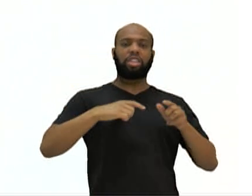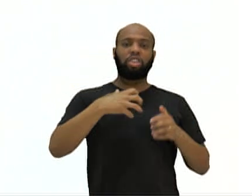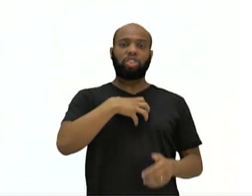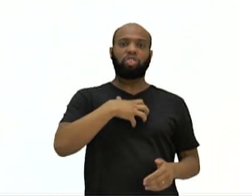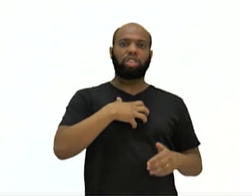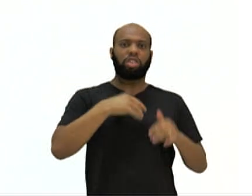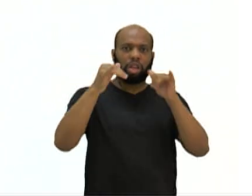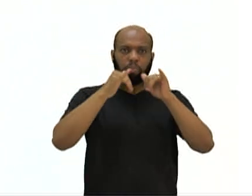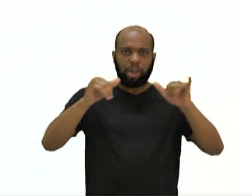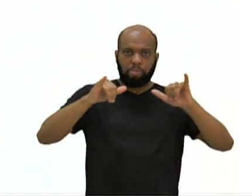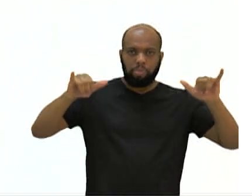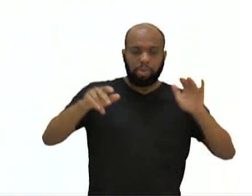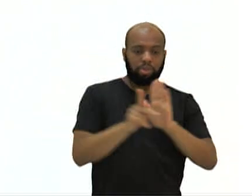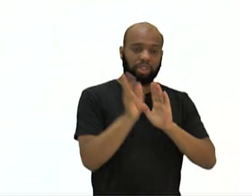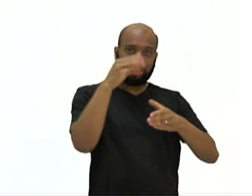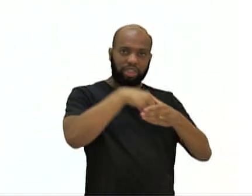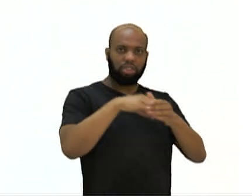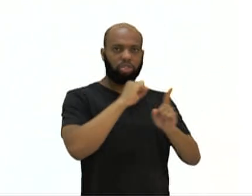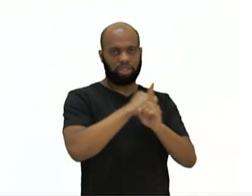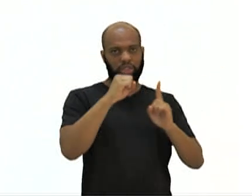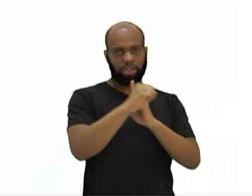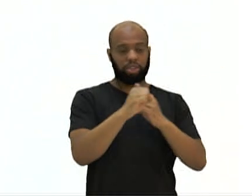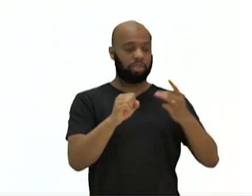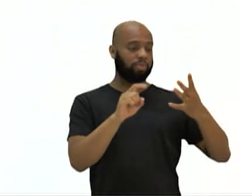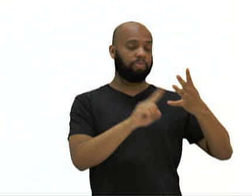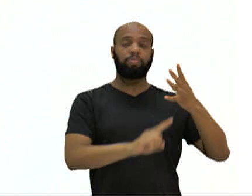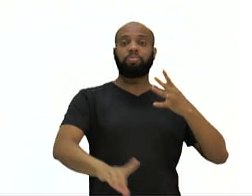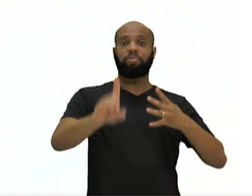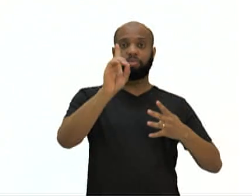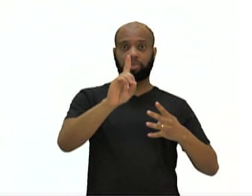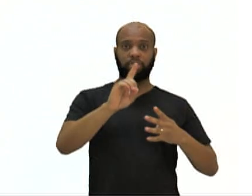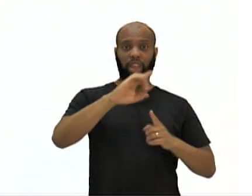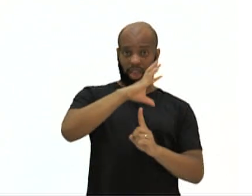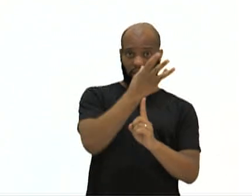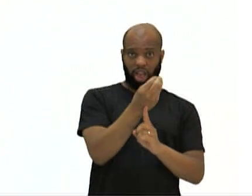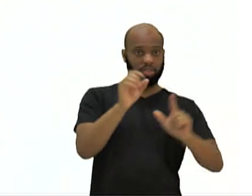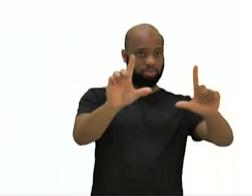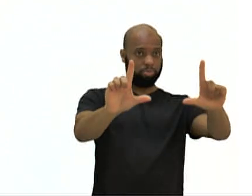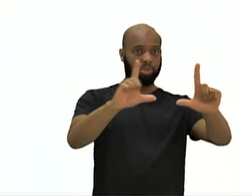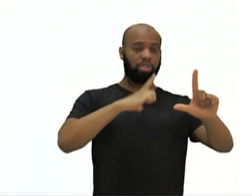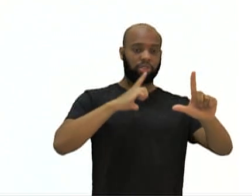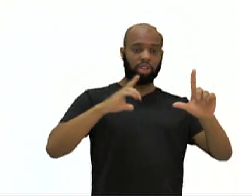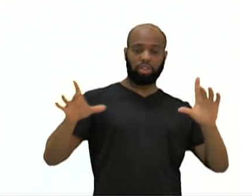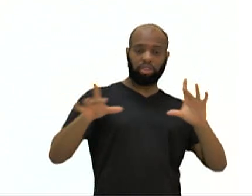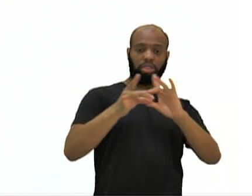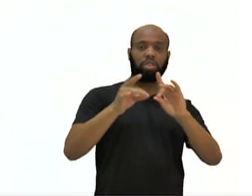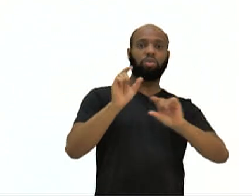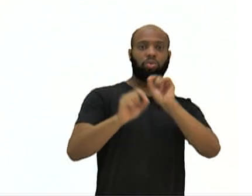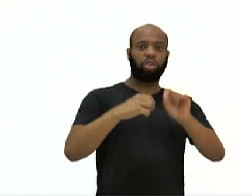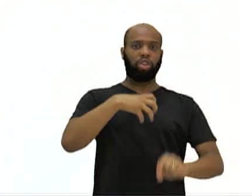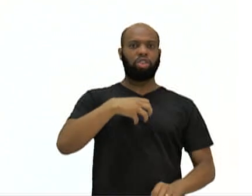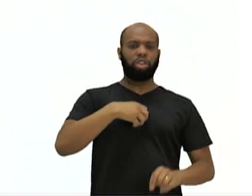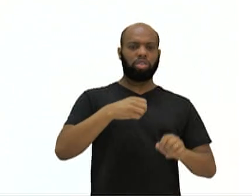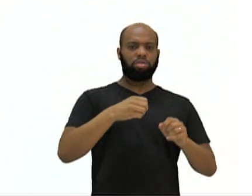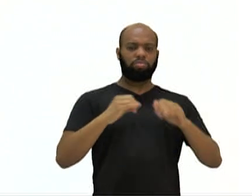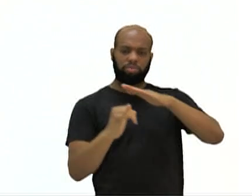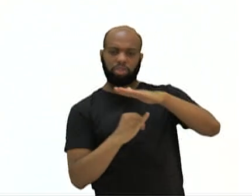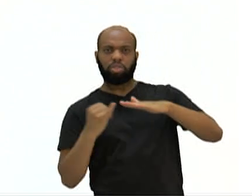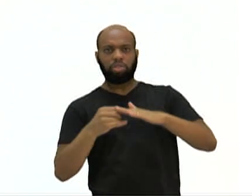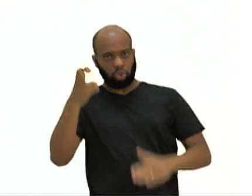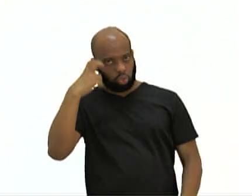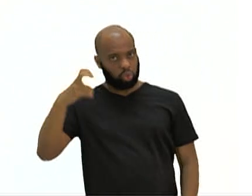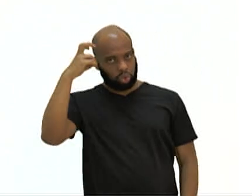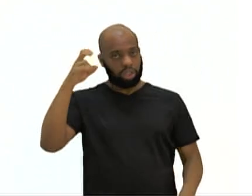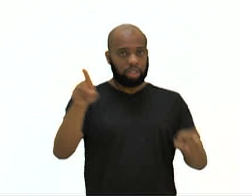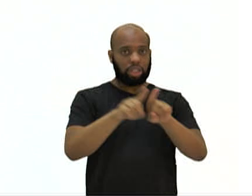de reprodução material da sociedade. Ou letra D. A obra de arte se identifica com a lógica de reprodução cultural e econômica